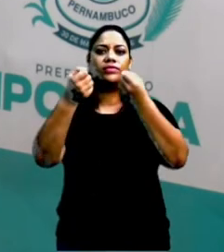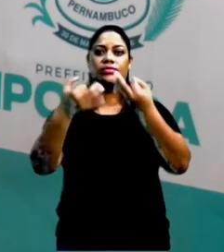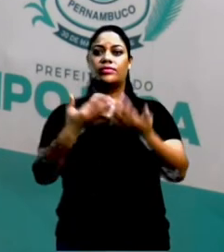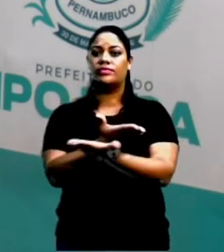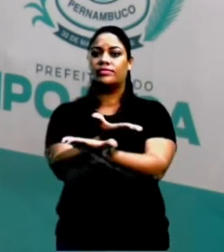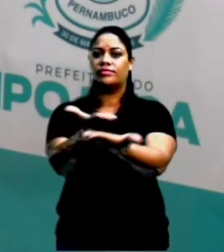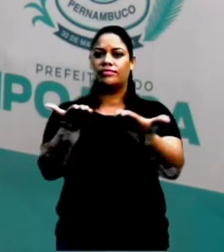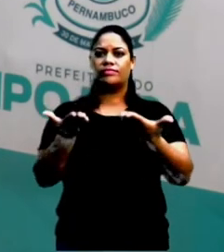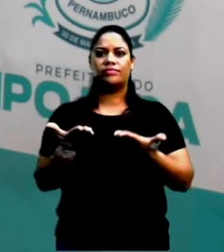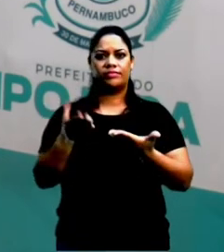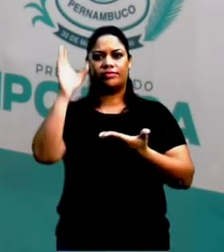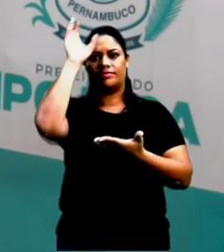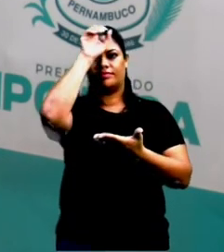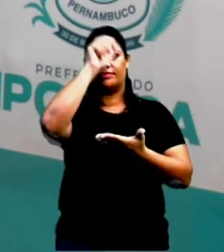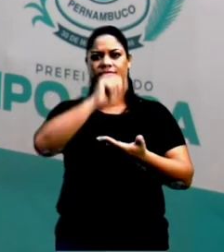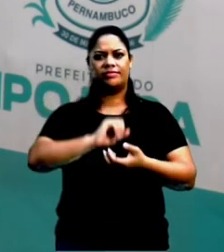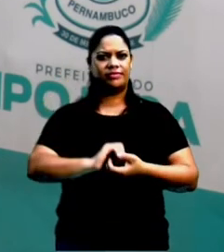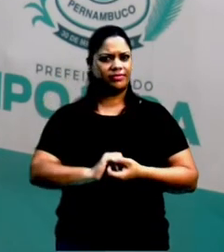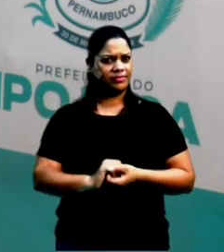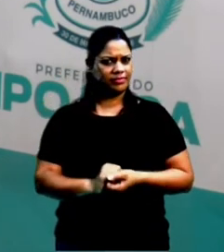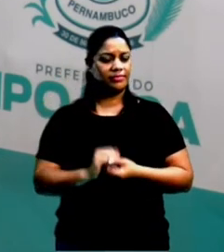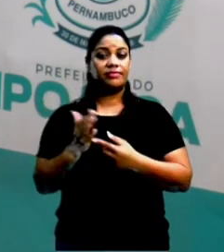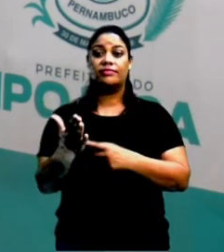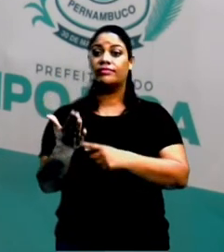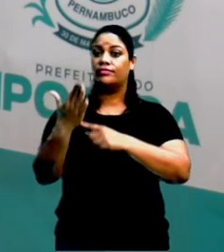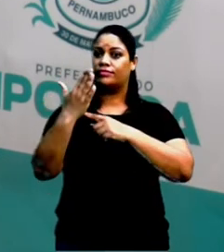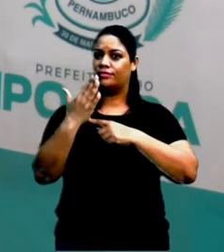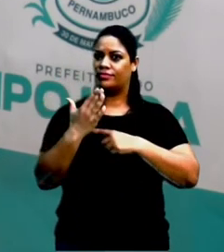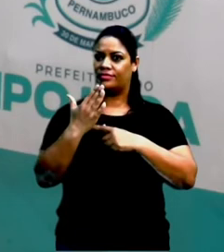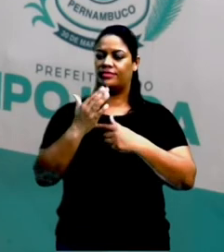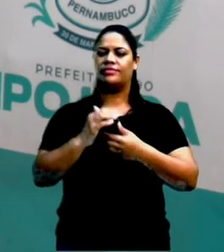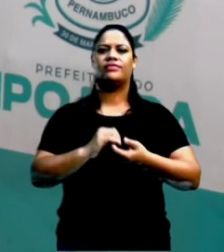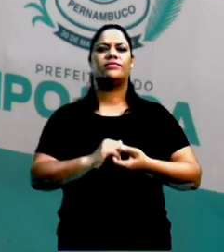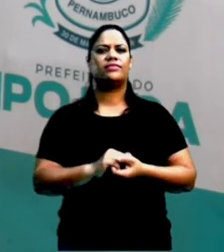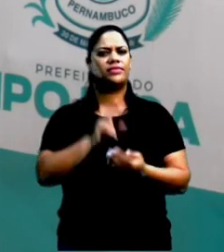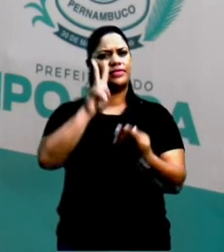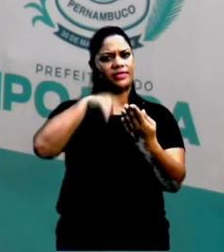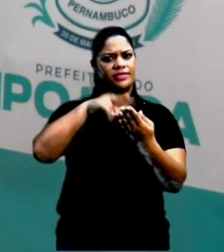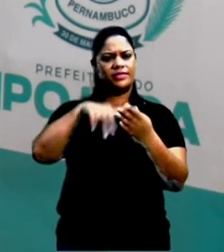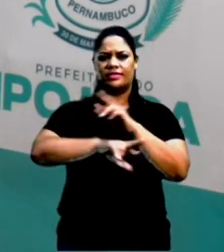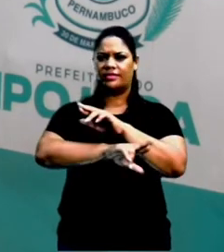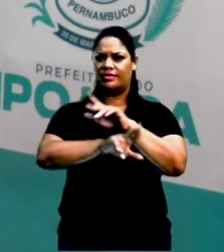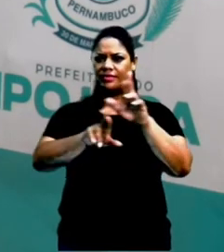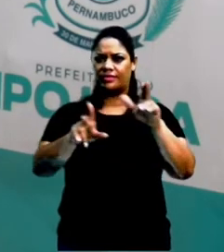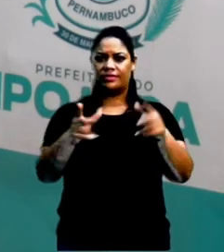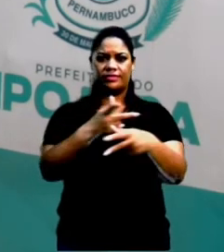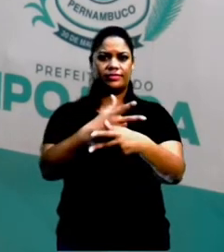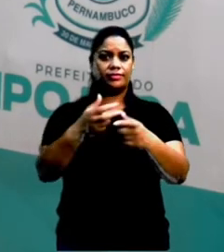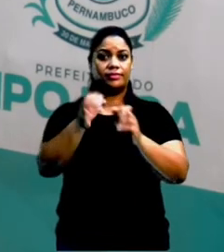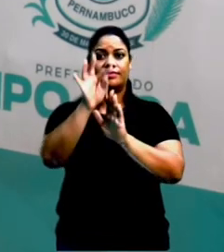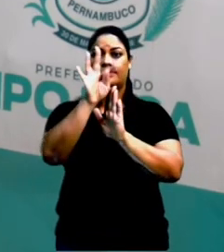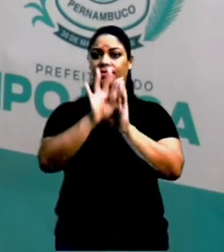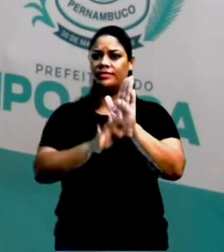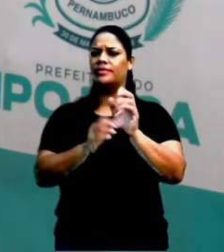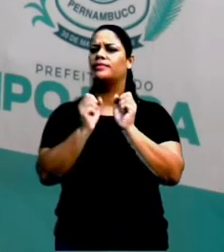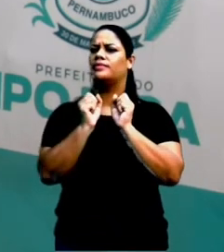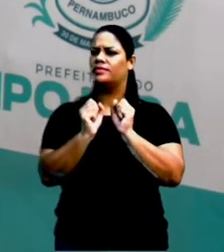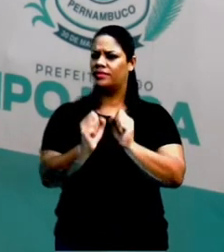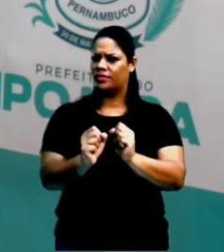ensinar para você? Esse texto vem nos mostrar que a gente lê várias coisas e esses textos podem